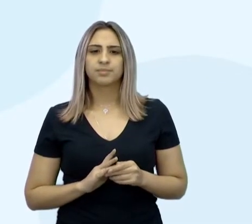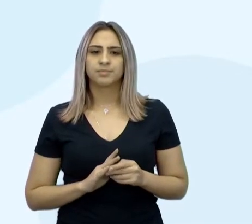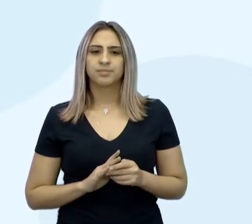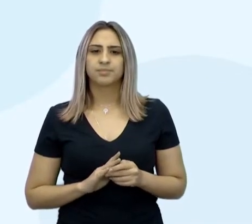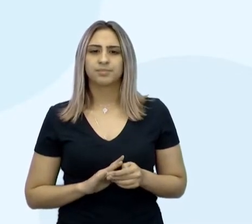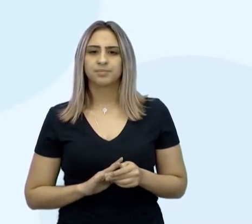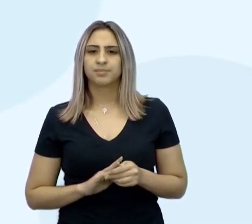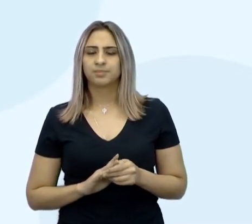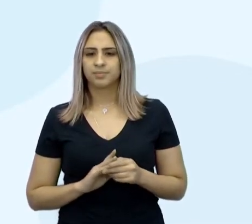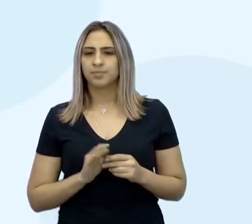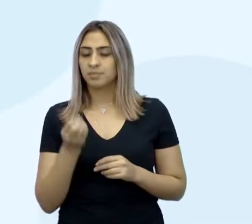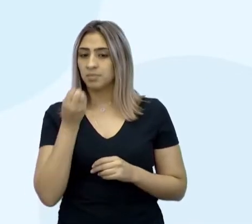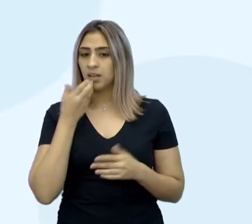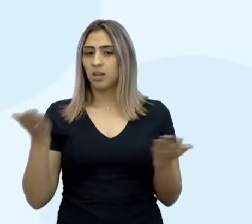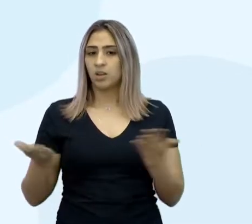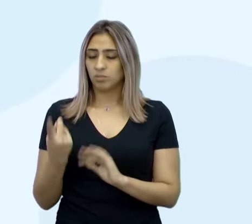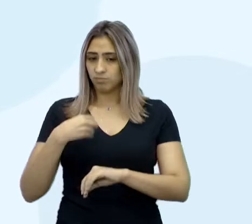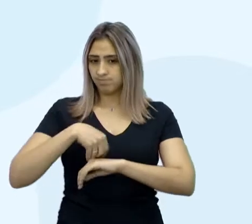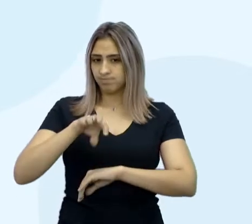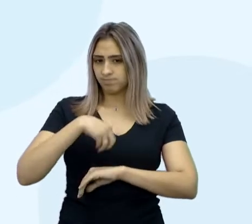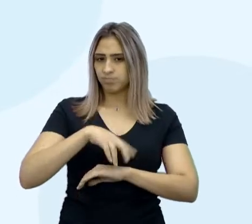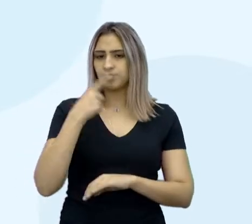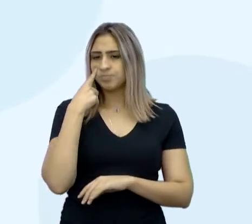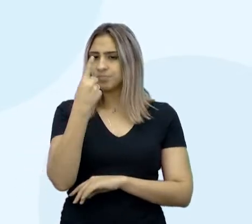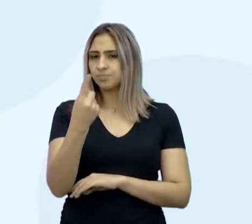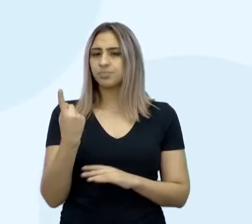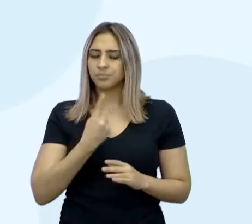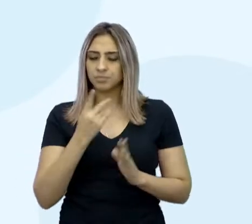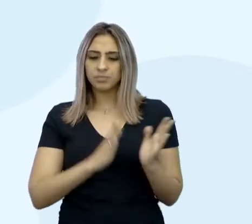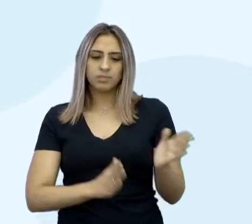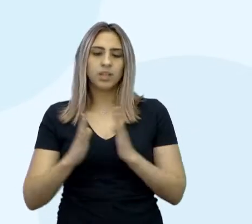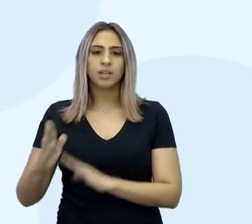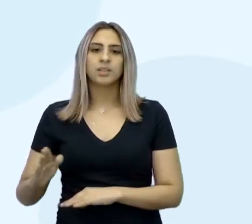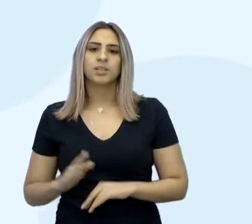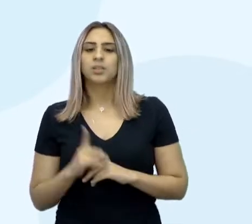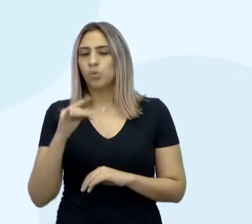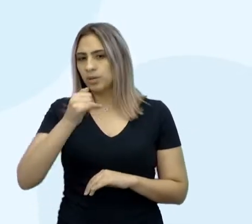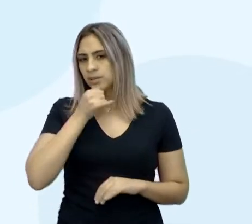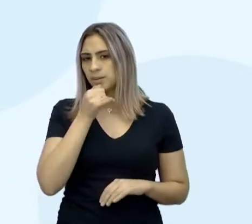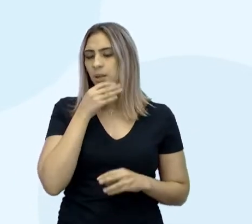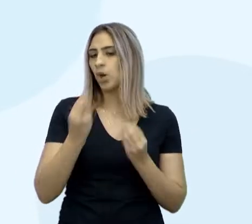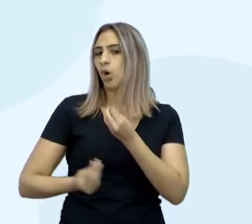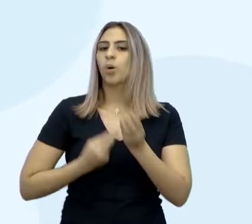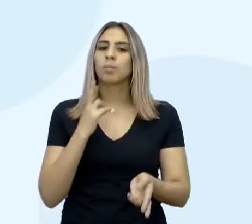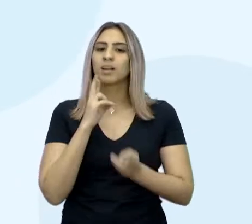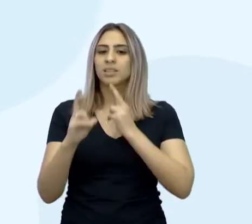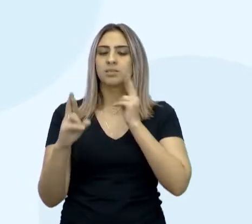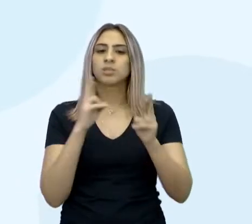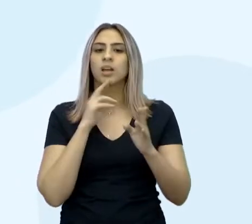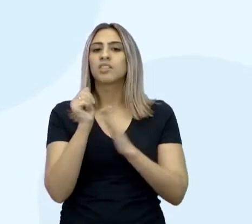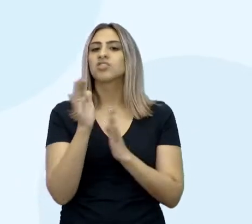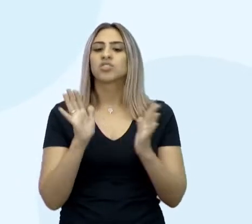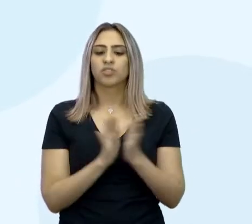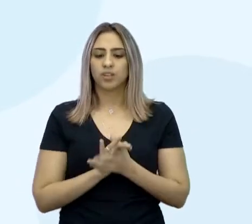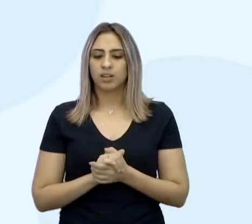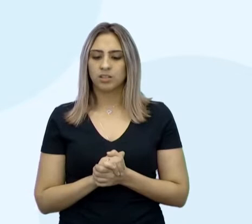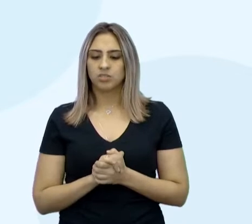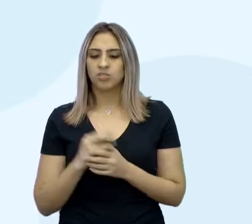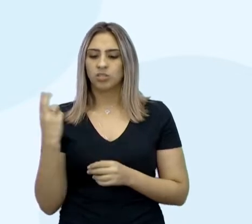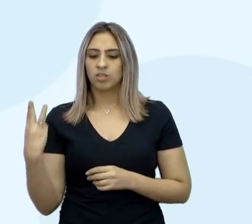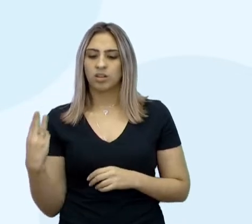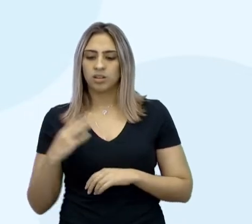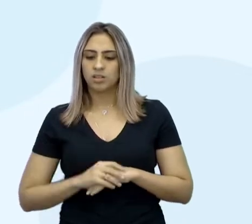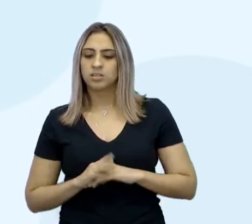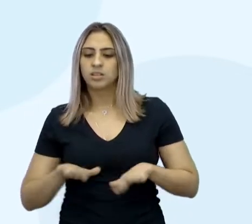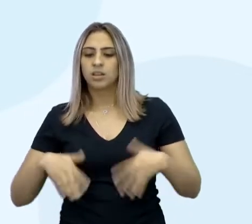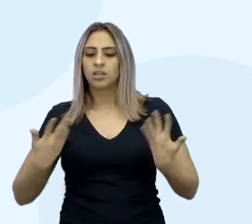Bem, então, agora a diquinha, né? Agora vamos ver a primeira parte de um exemplo de como responder à atividade 3.